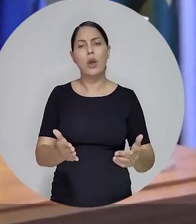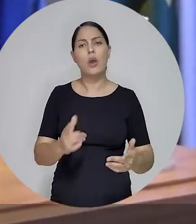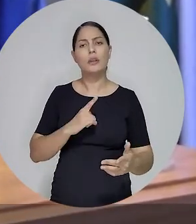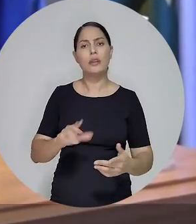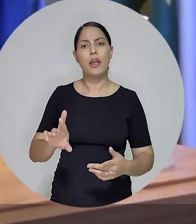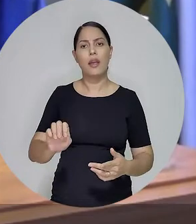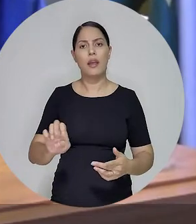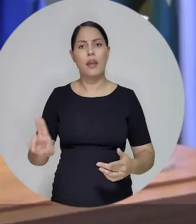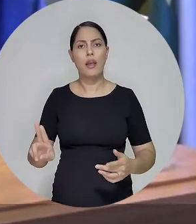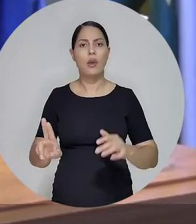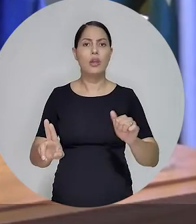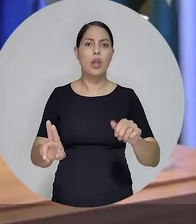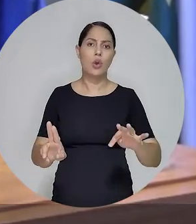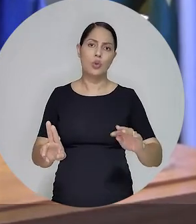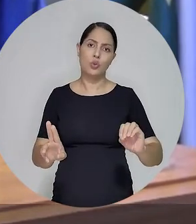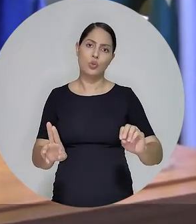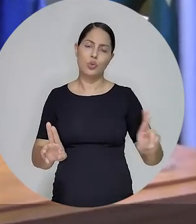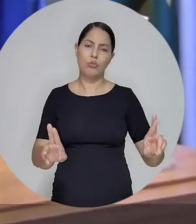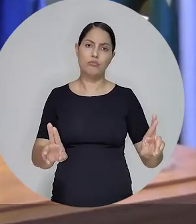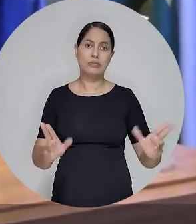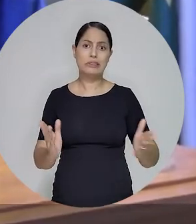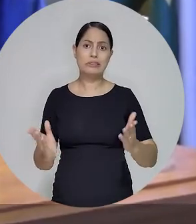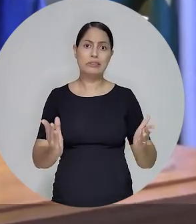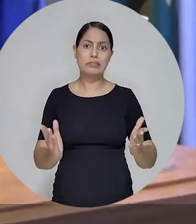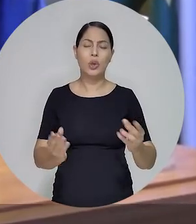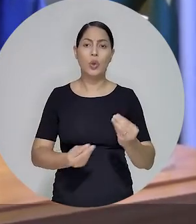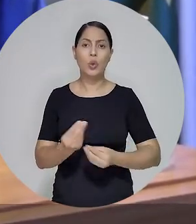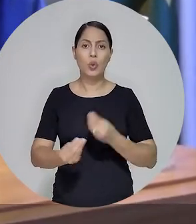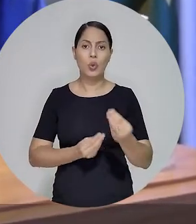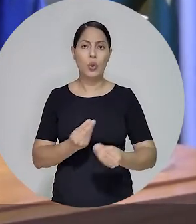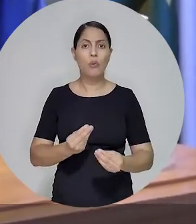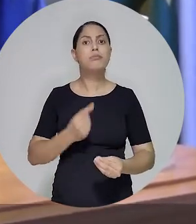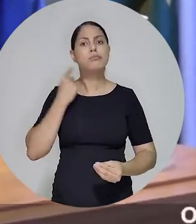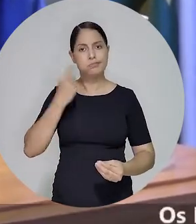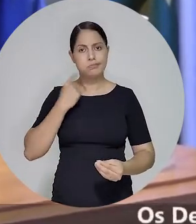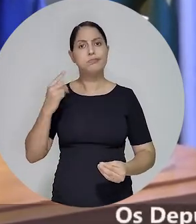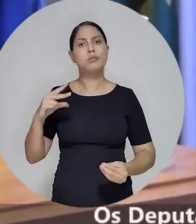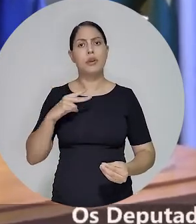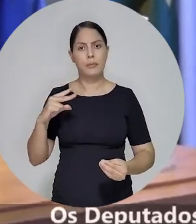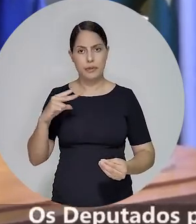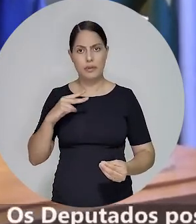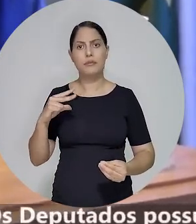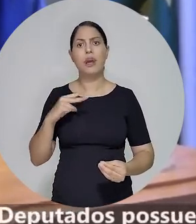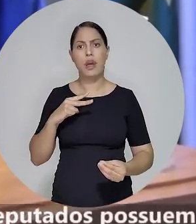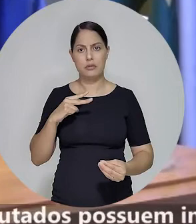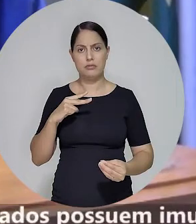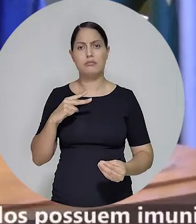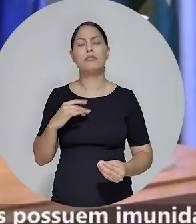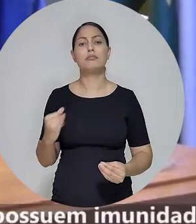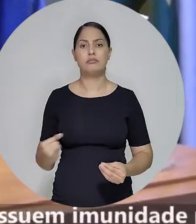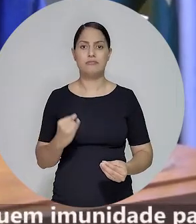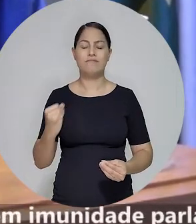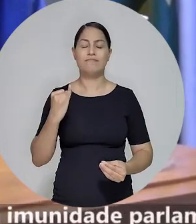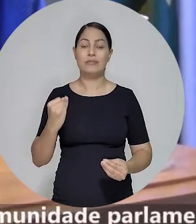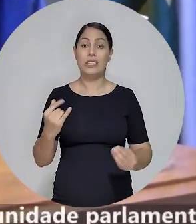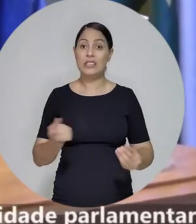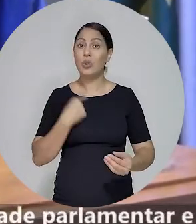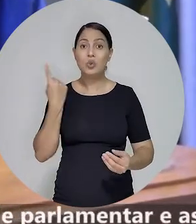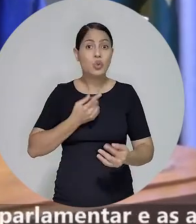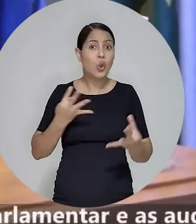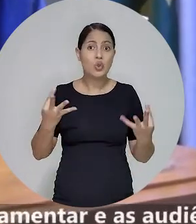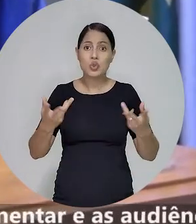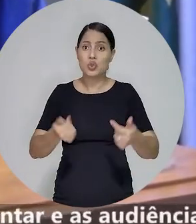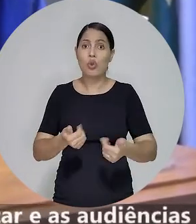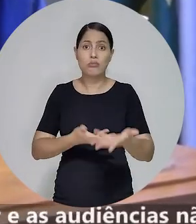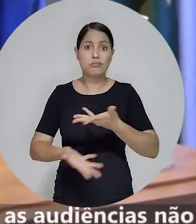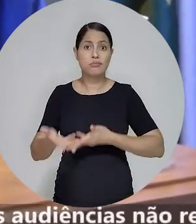o defensor público não tem condição de atender o réu e o autor. E aí a necessidade da complementação que a advocacia privada,